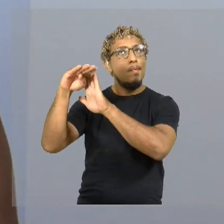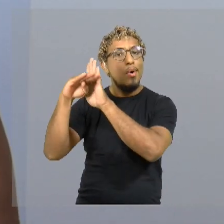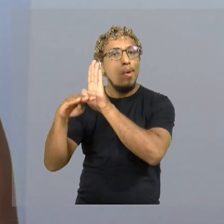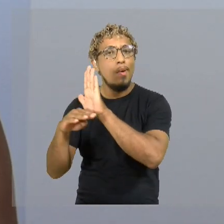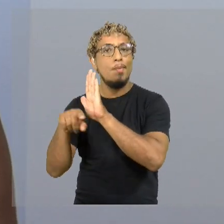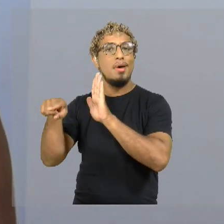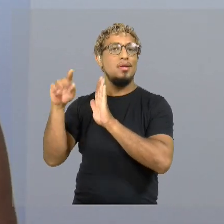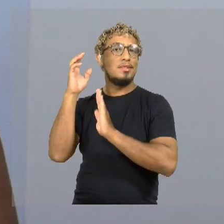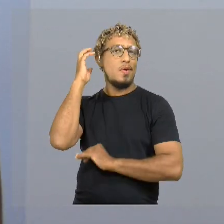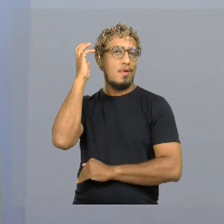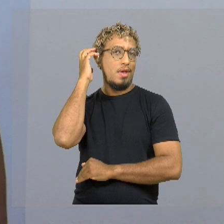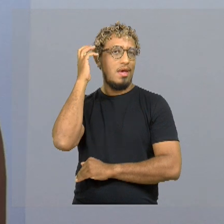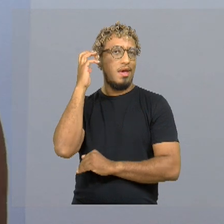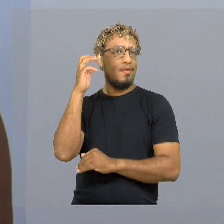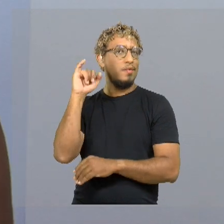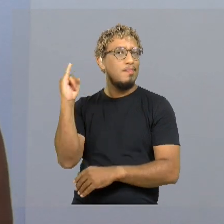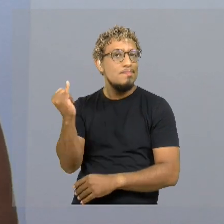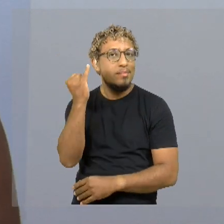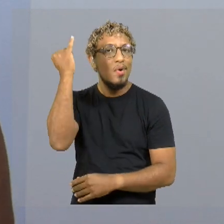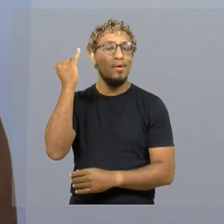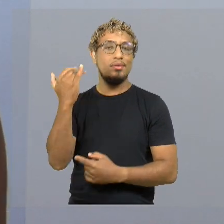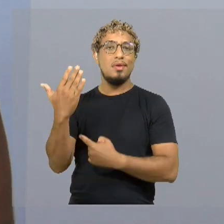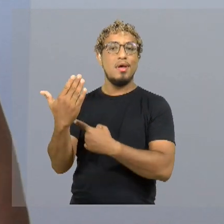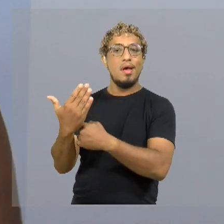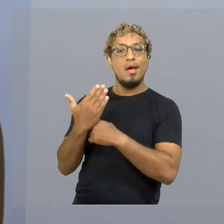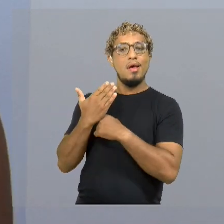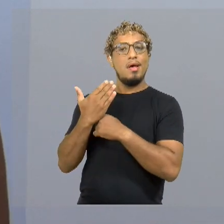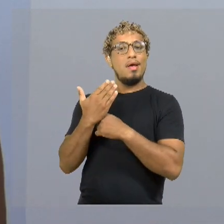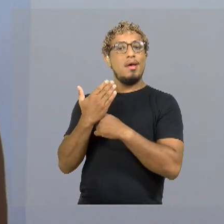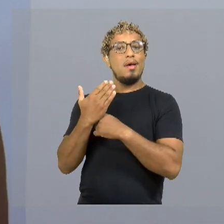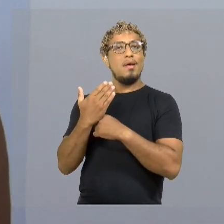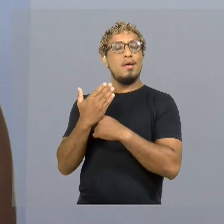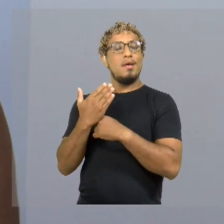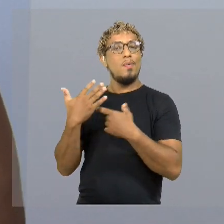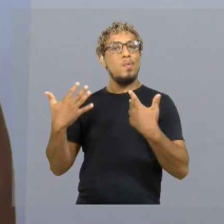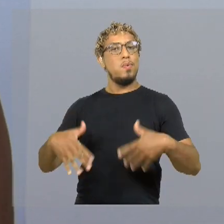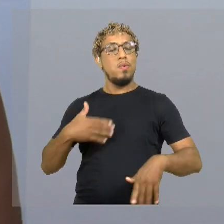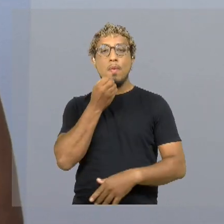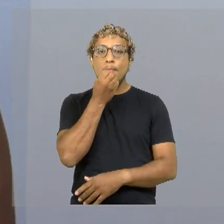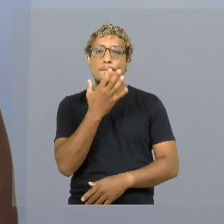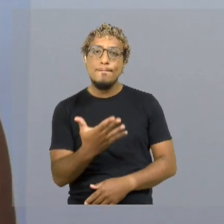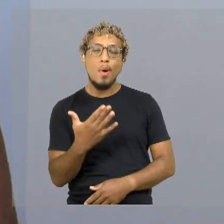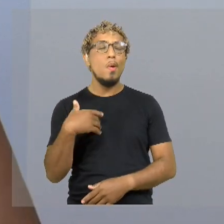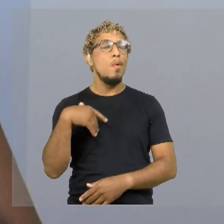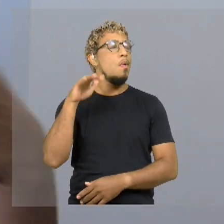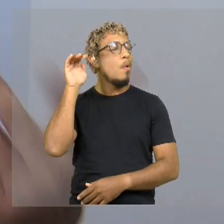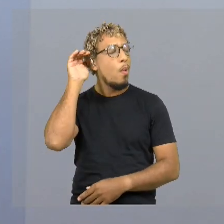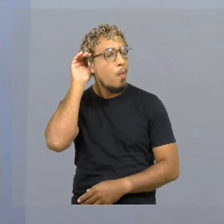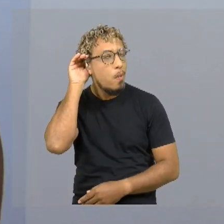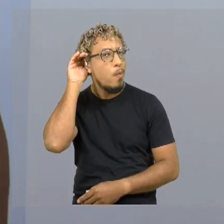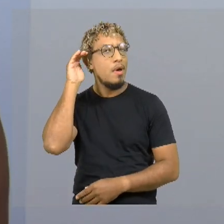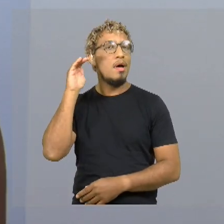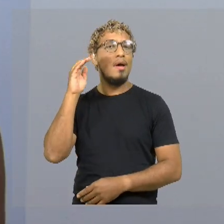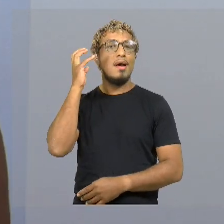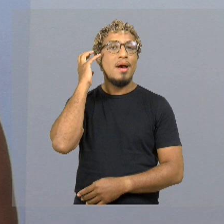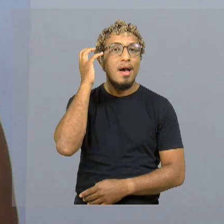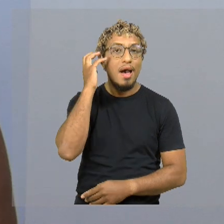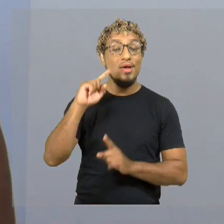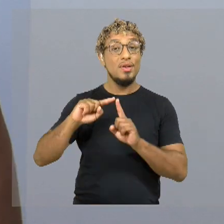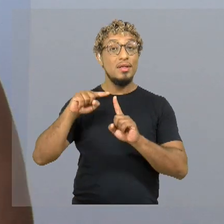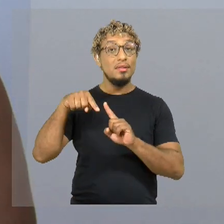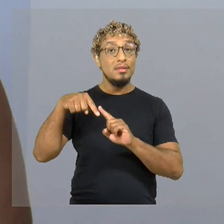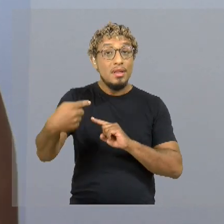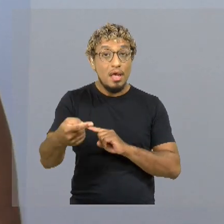foi algo primordial. Então, assim, foi muito bom poder, desde sempre, ouvir a rádio e depois fazer parte dessa